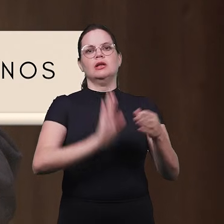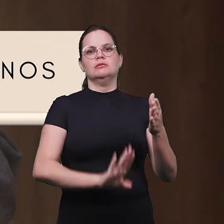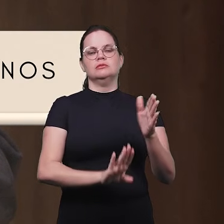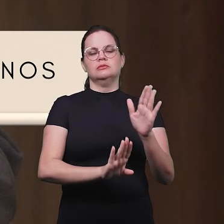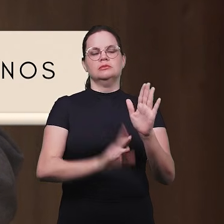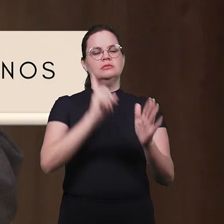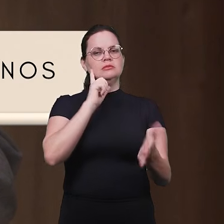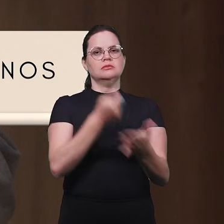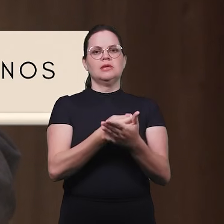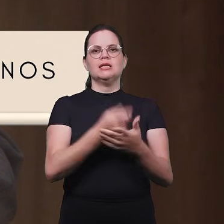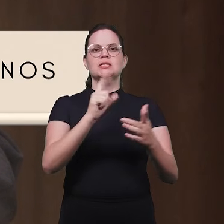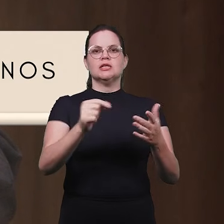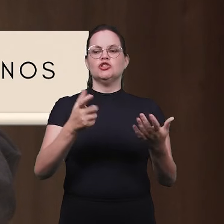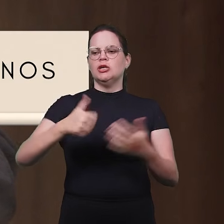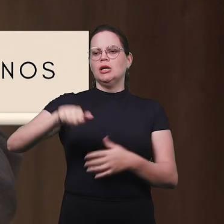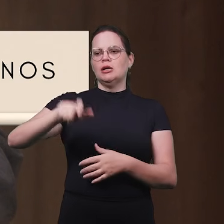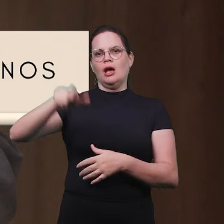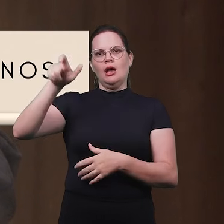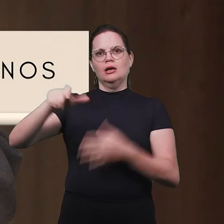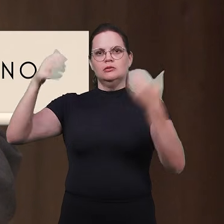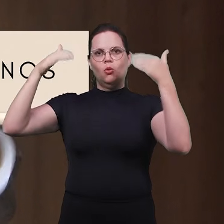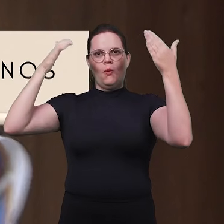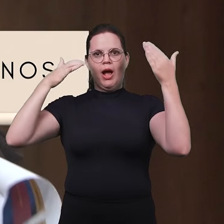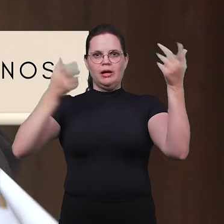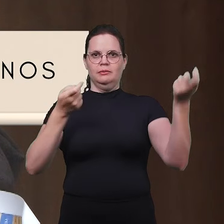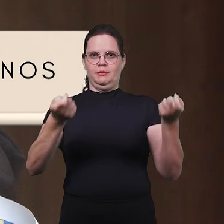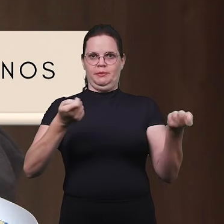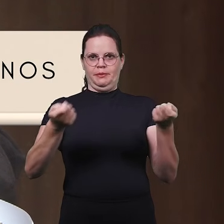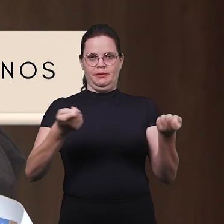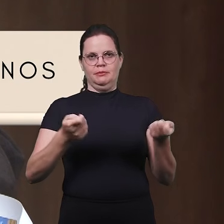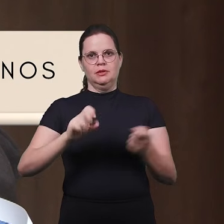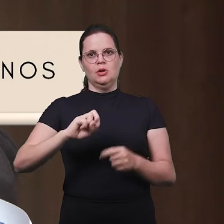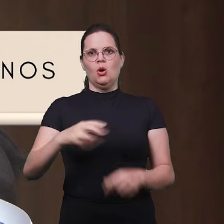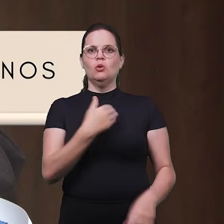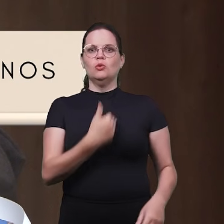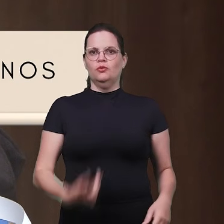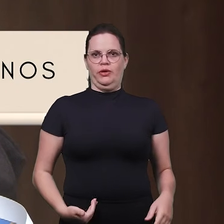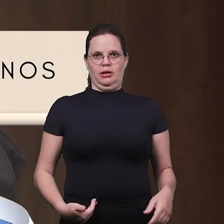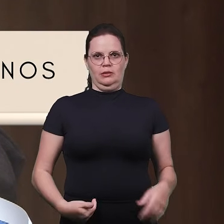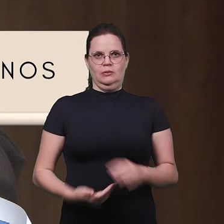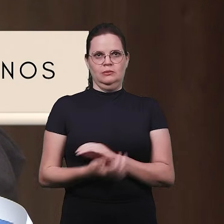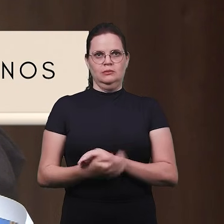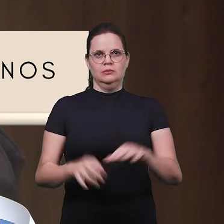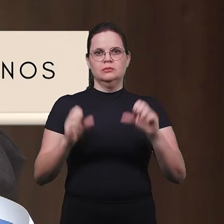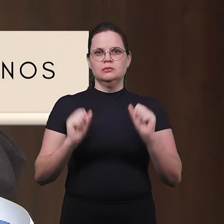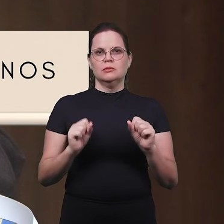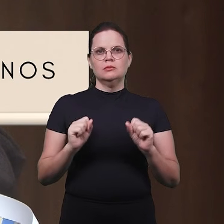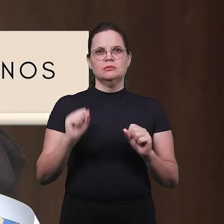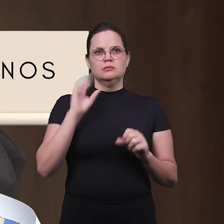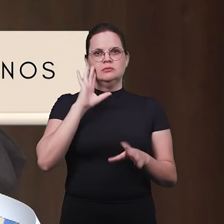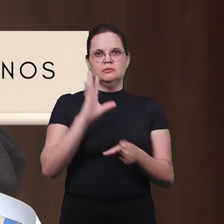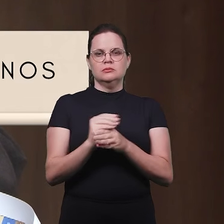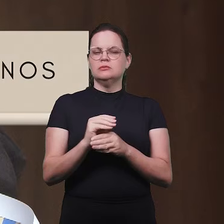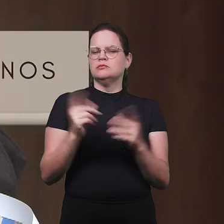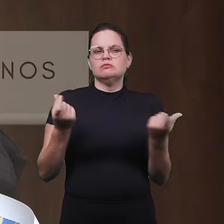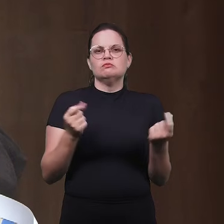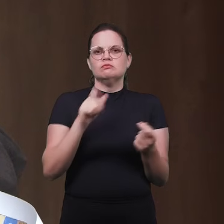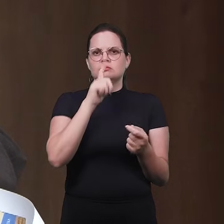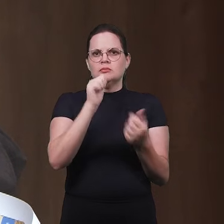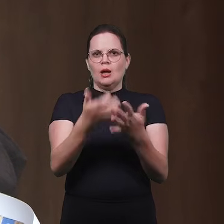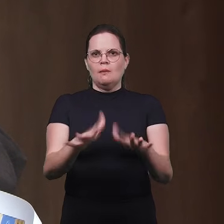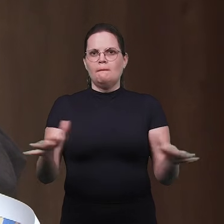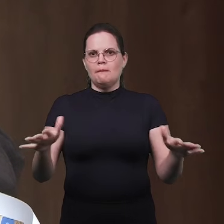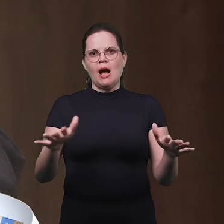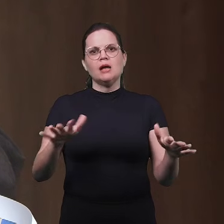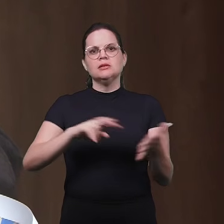reinos, para domínio dos povos, né? Uhum. Acho que nós podemos simplificar chamando o